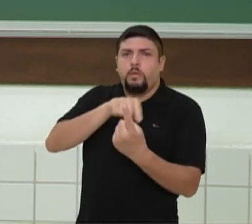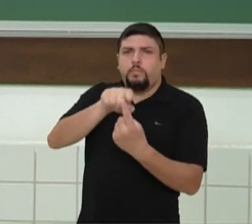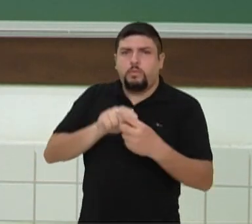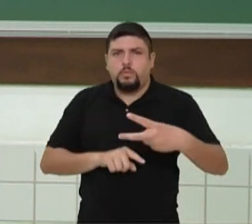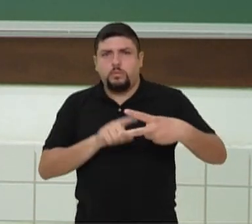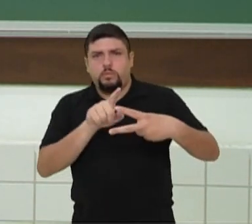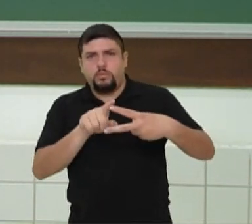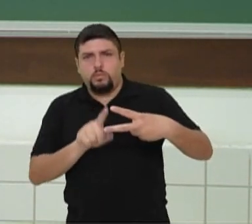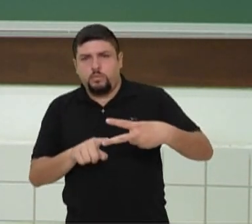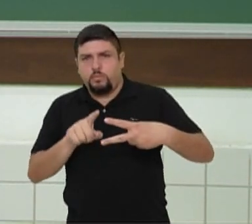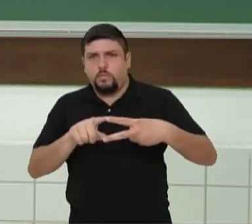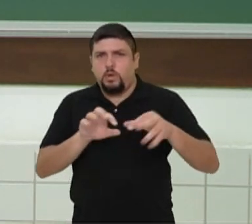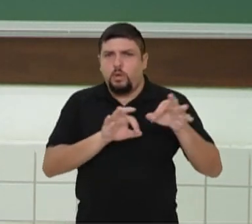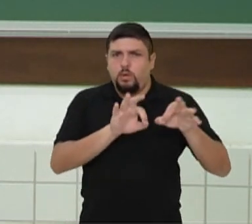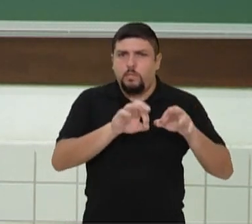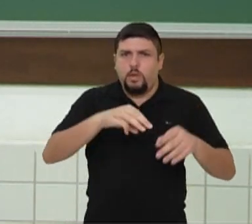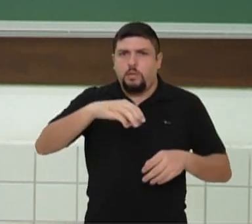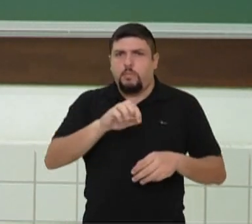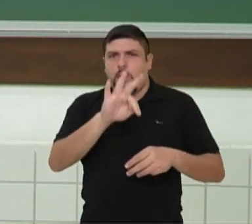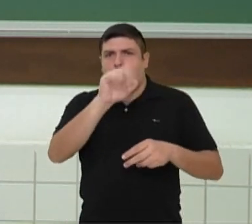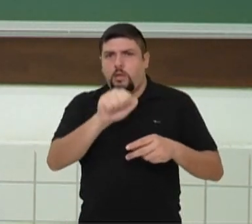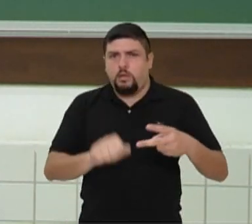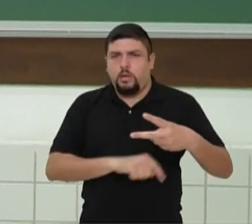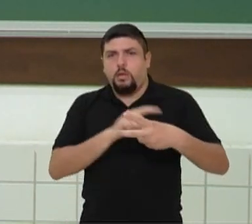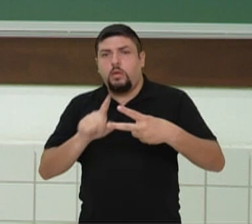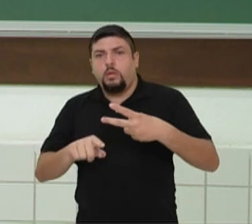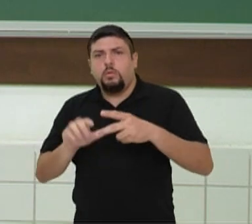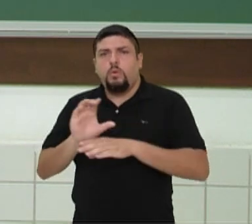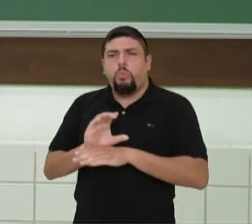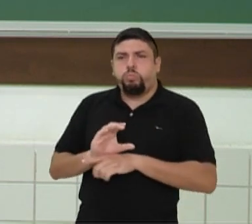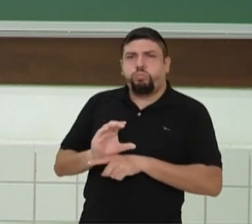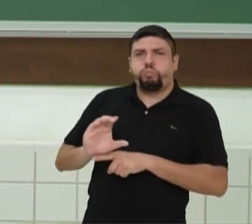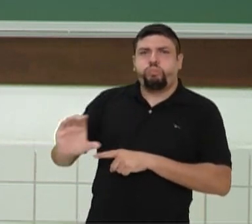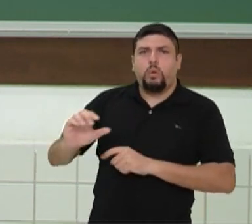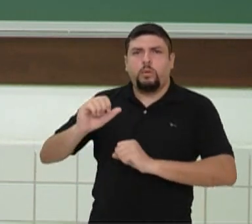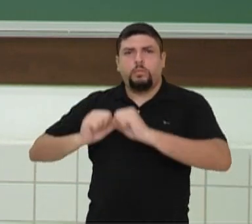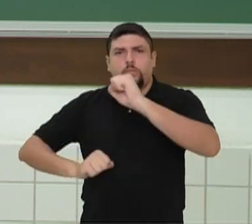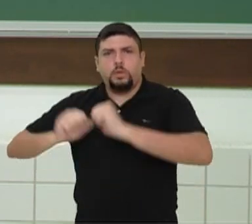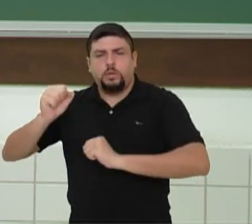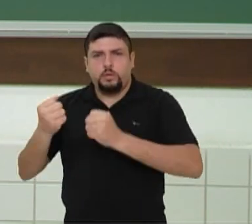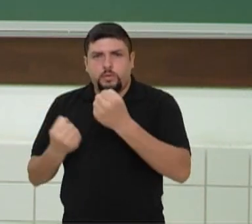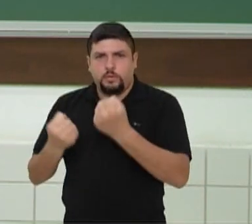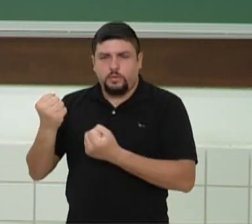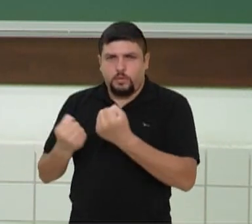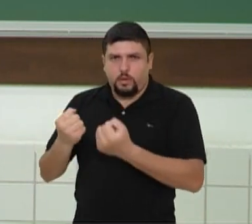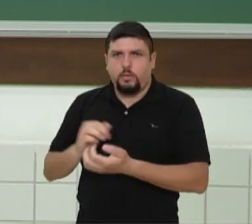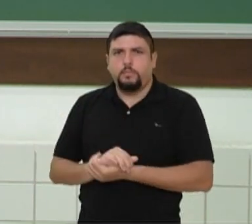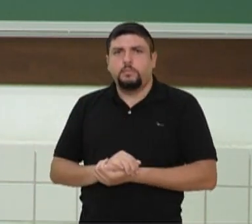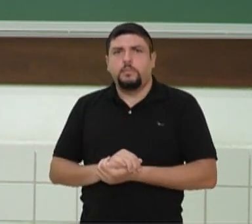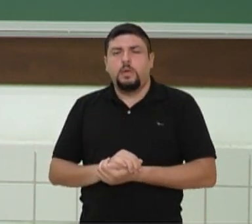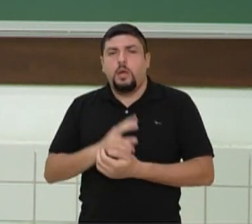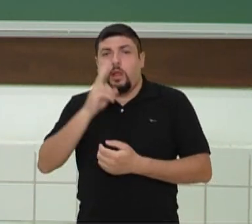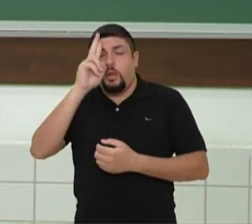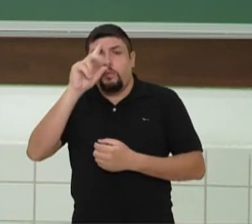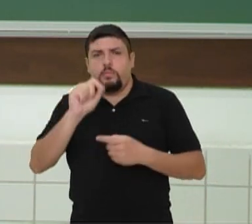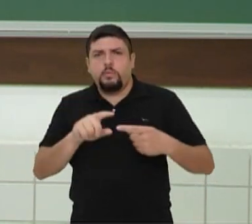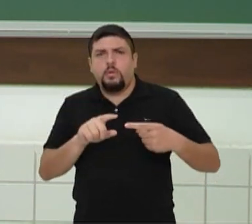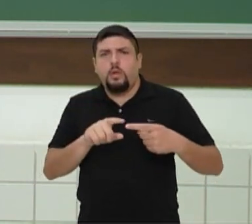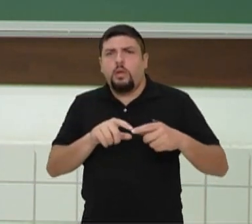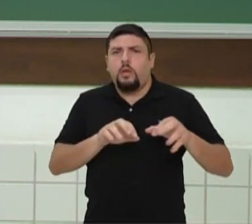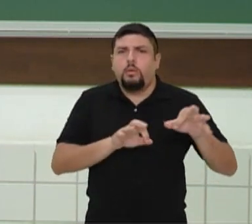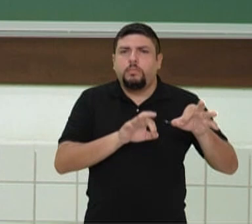de metas e, em especial, o investimento na indústria automobilística. Tá? Lembre-se disso, o plano de metas era um plano